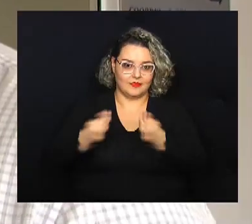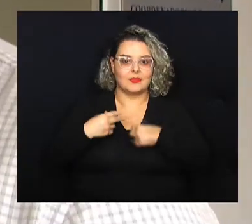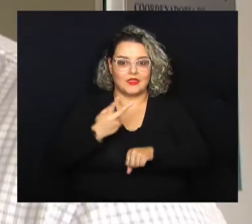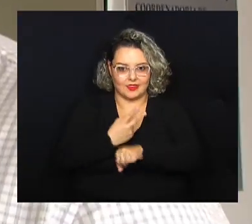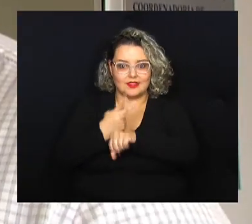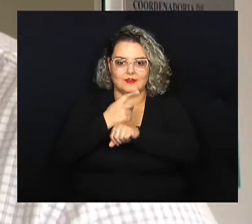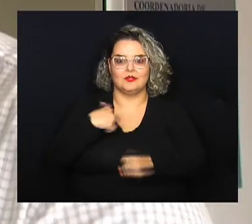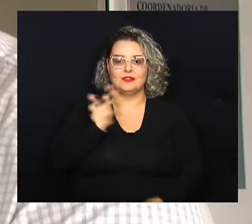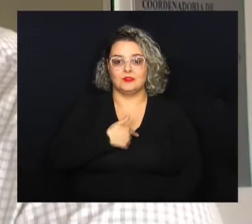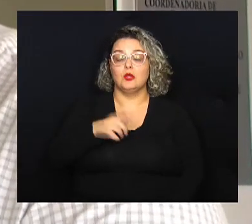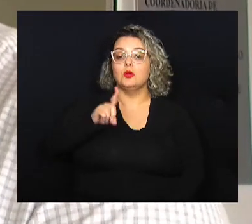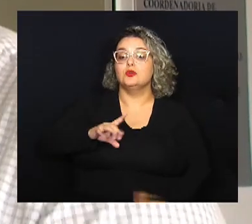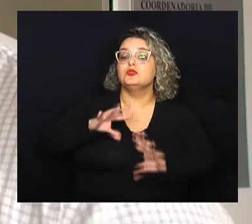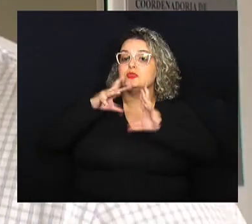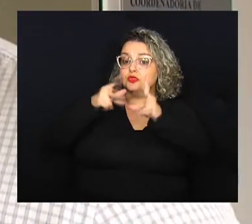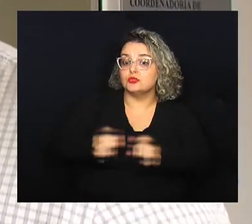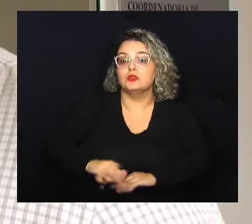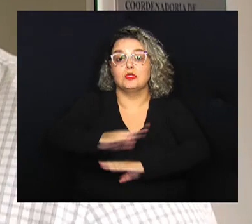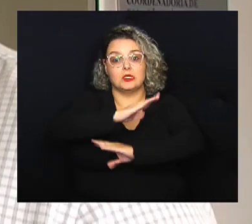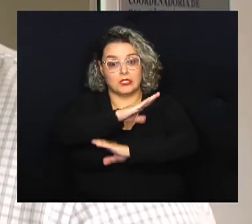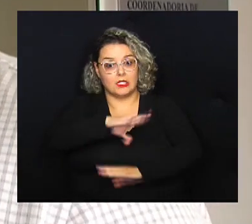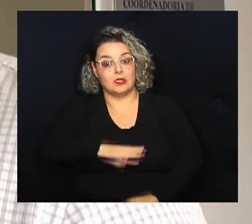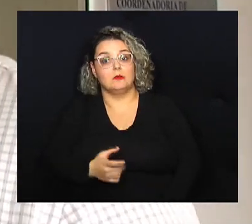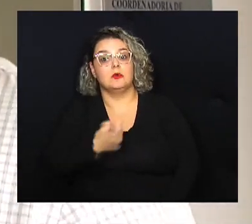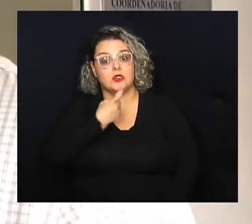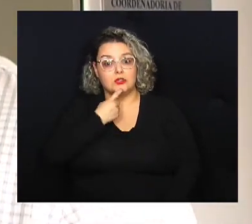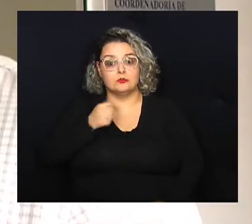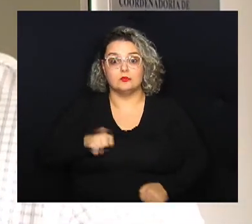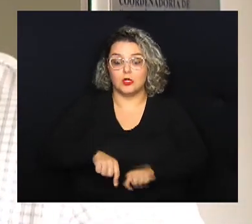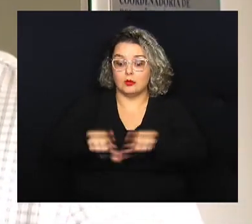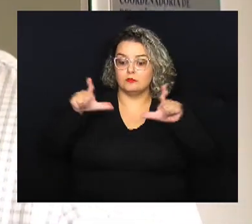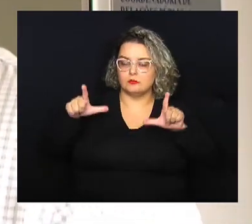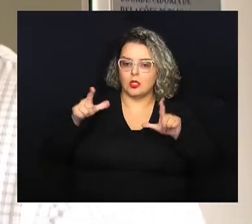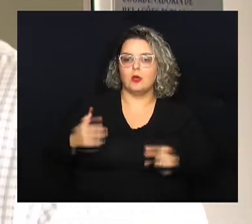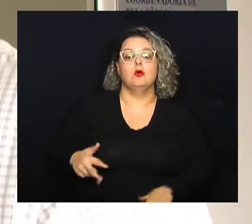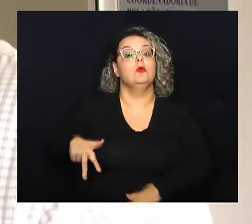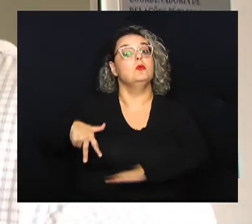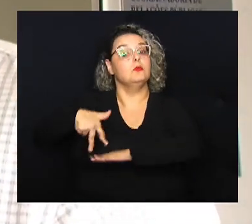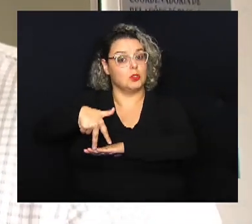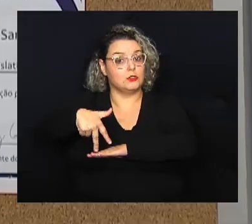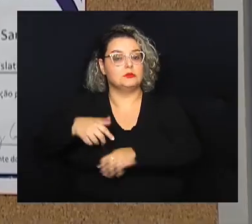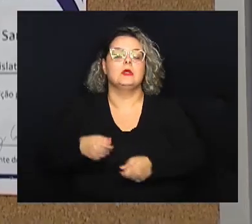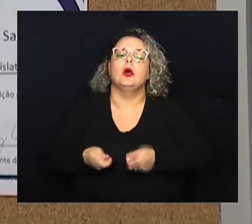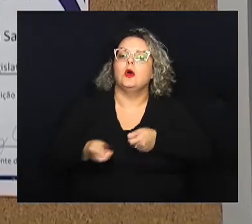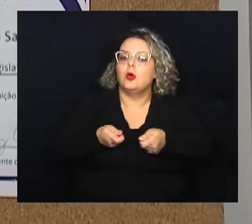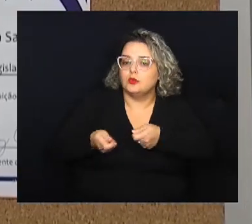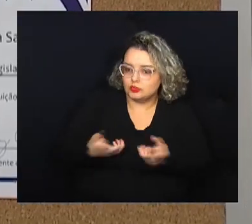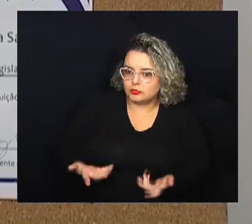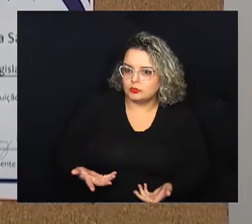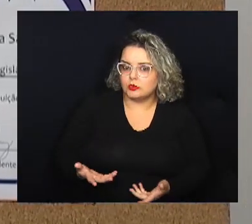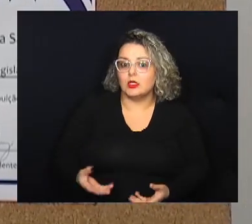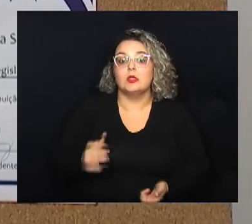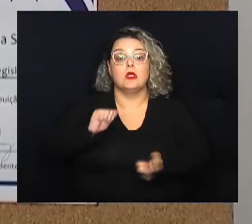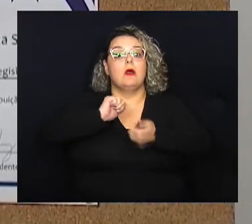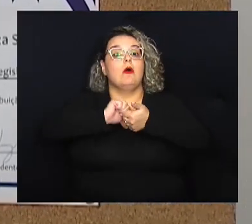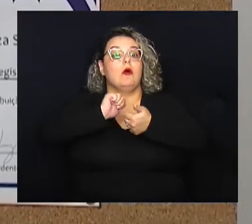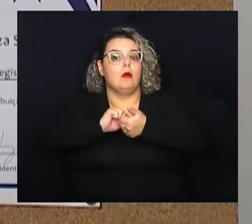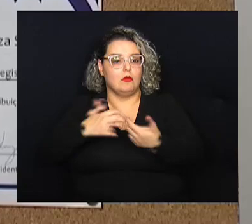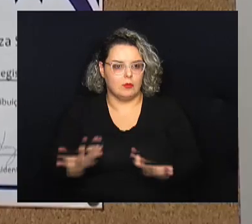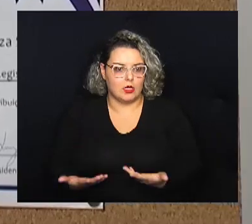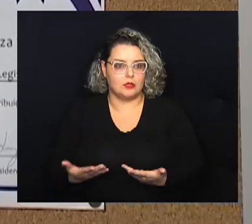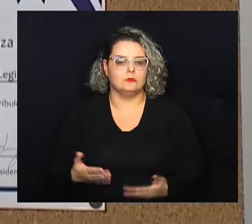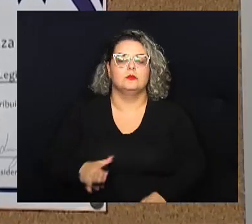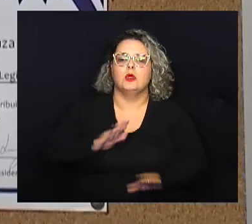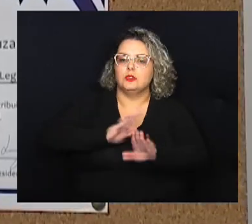O diretor-geral da Câmara de Campinas destacou o protagonismo da controladoria e a qualificação dos